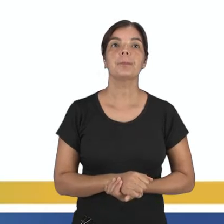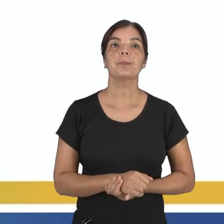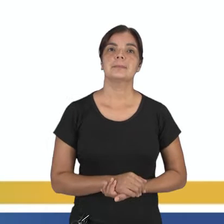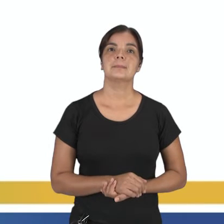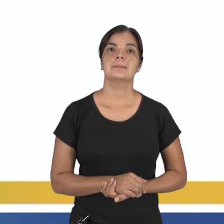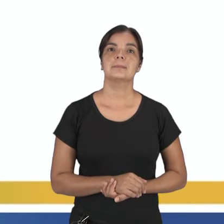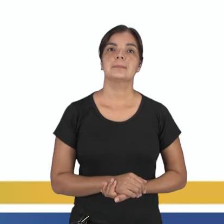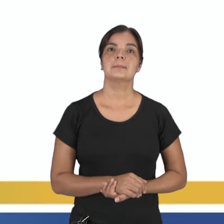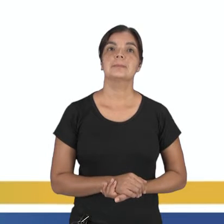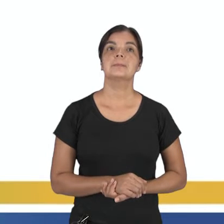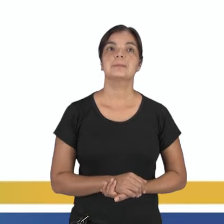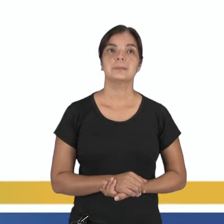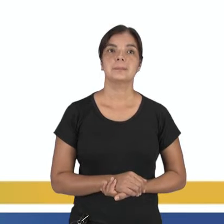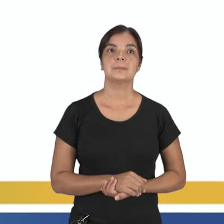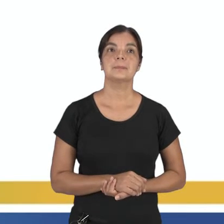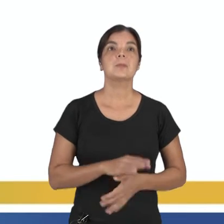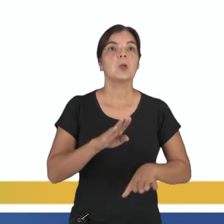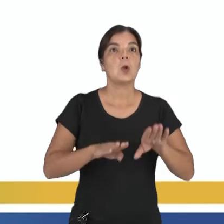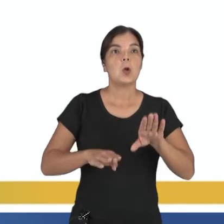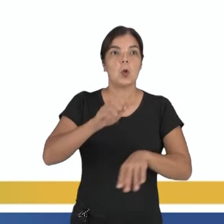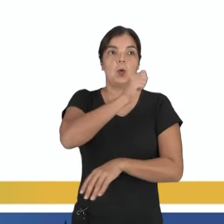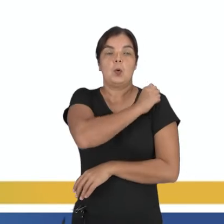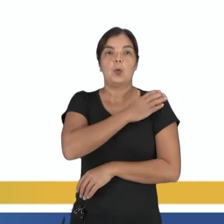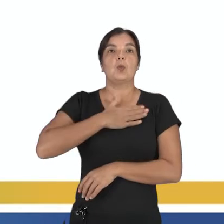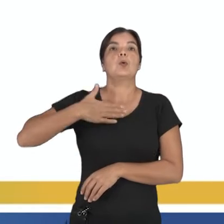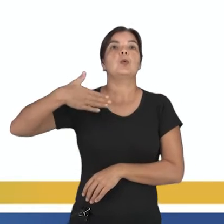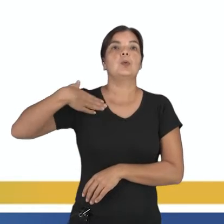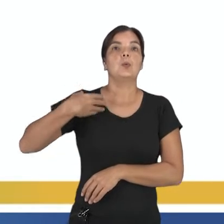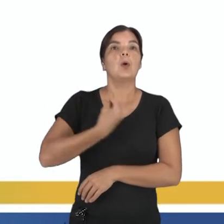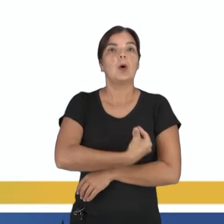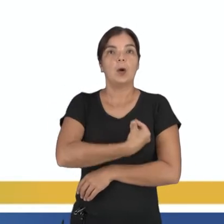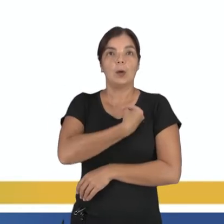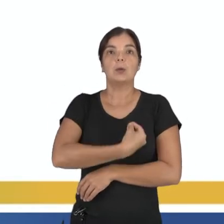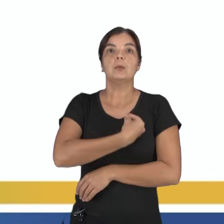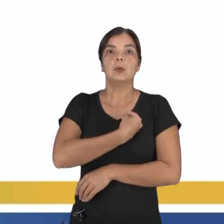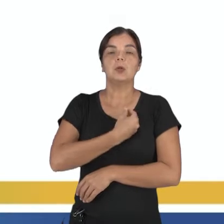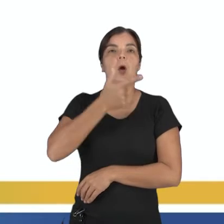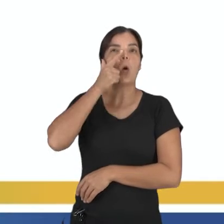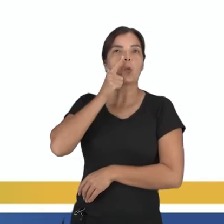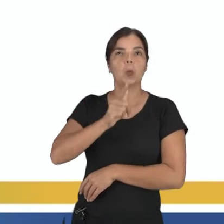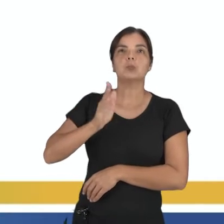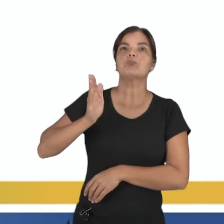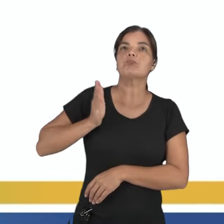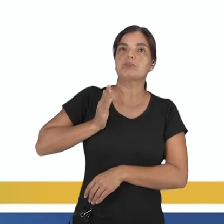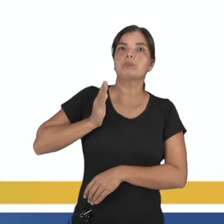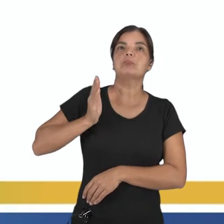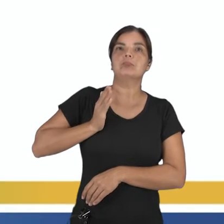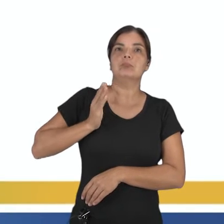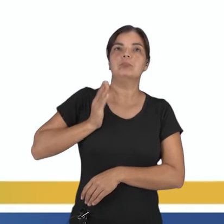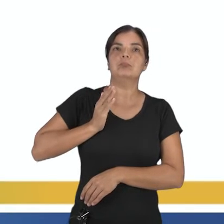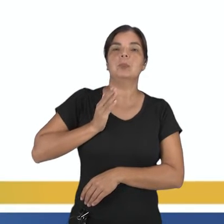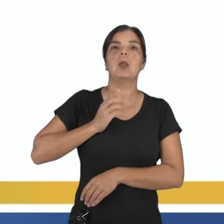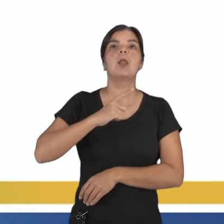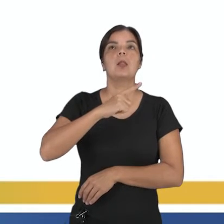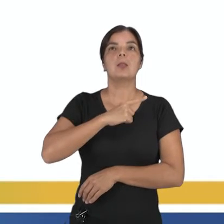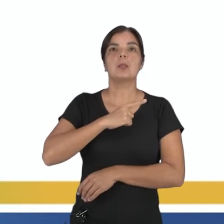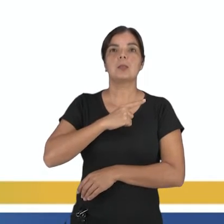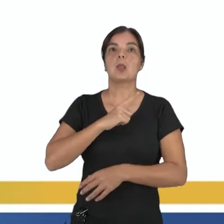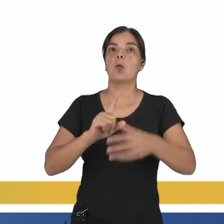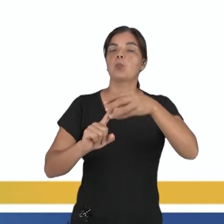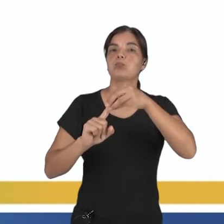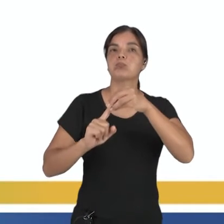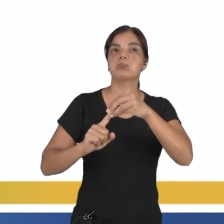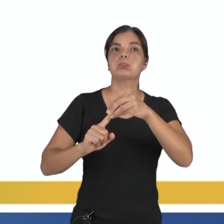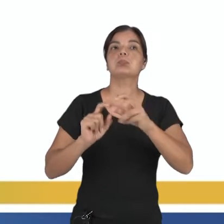questão. Vamos lá. De acordo com Aristóteles, a vida consagrada ao ganho, que tem como